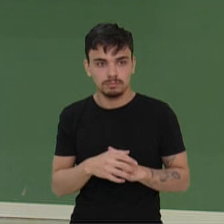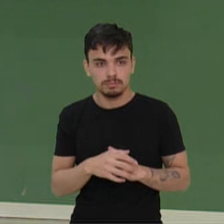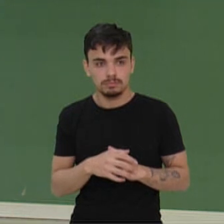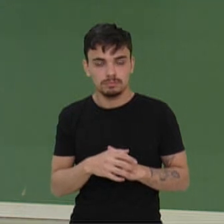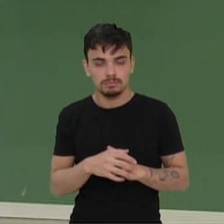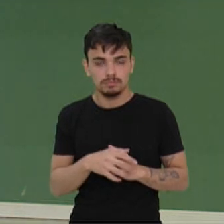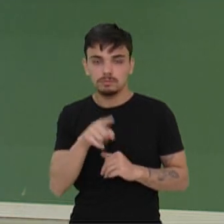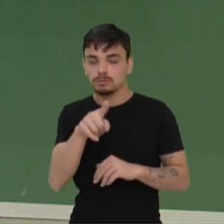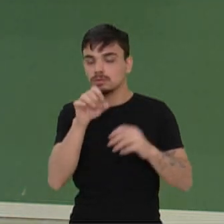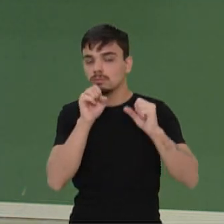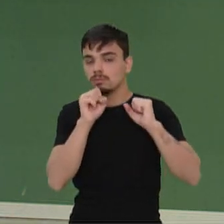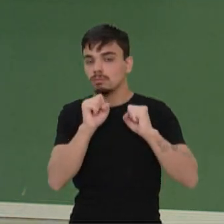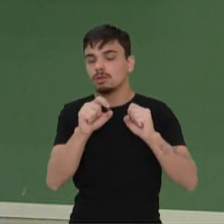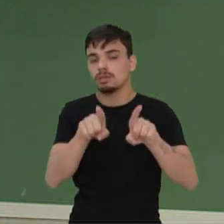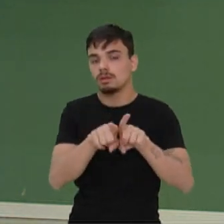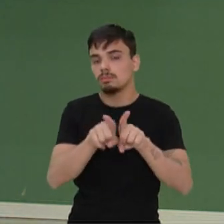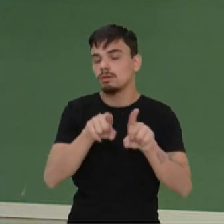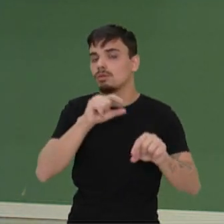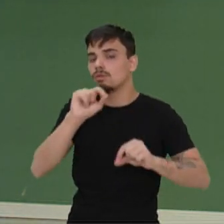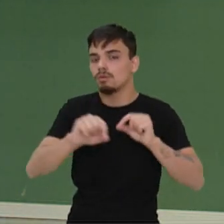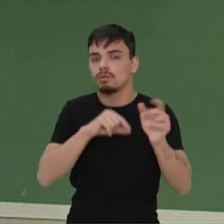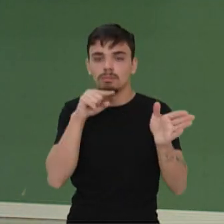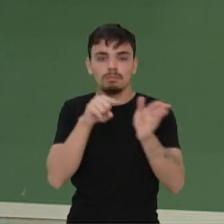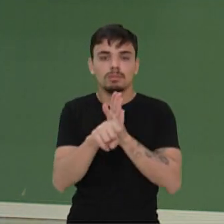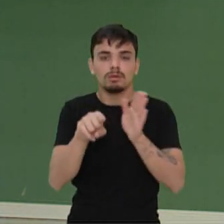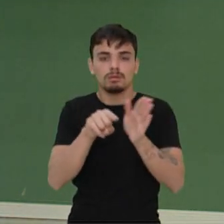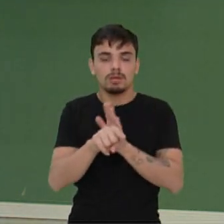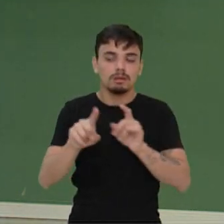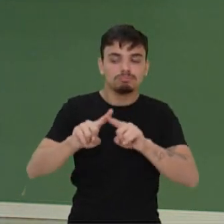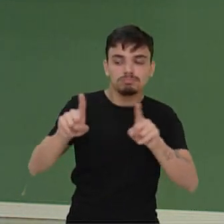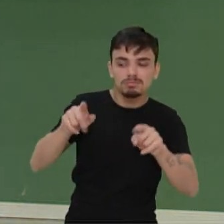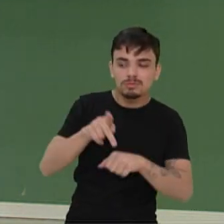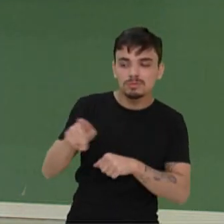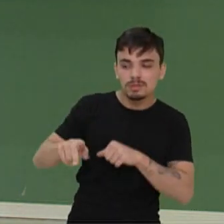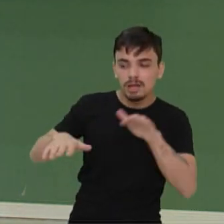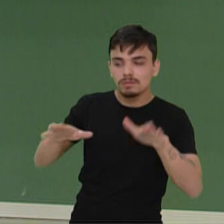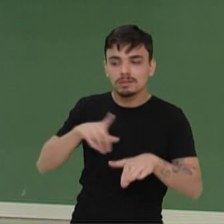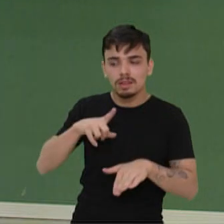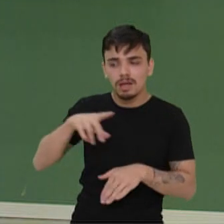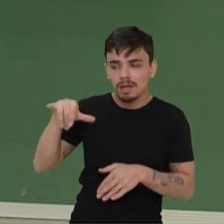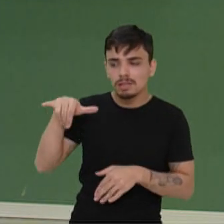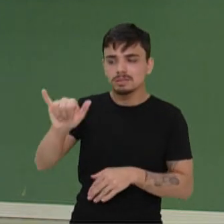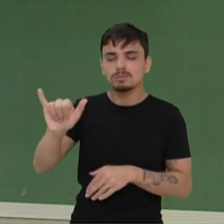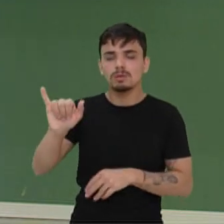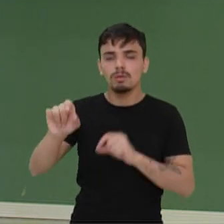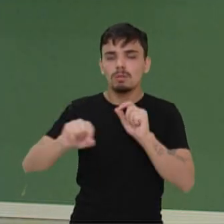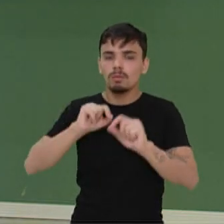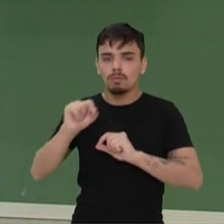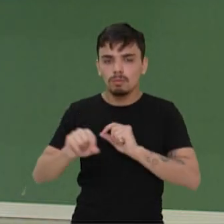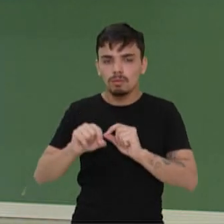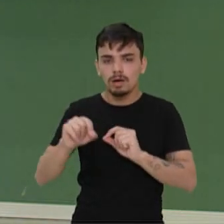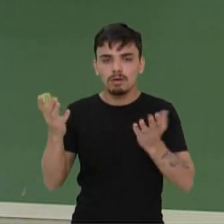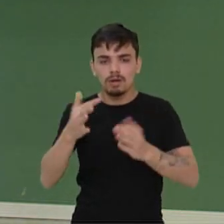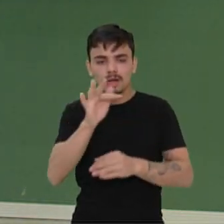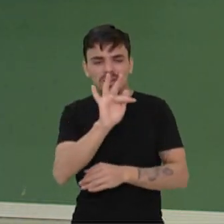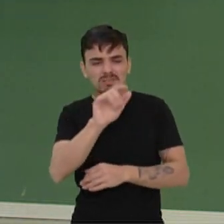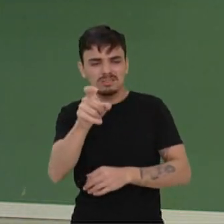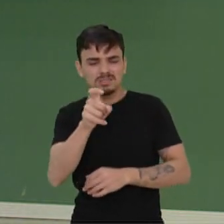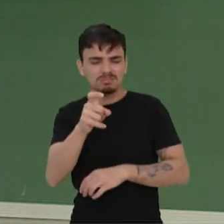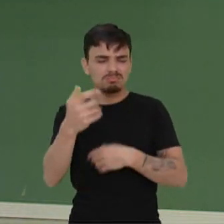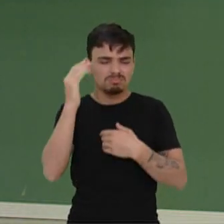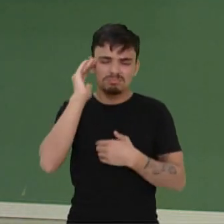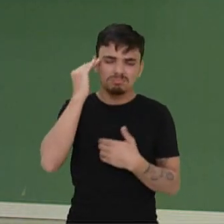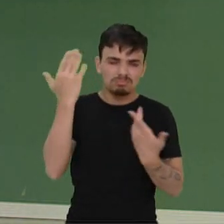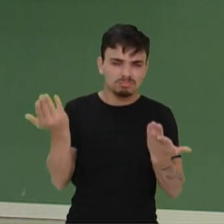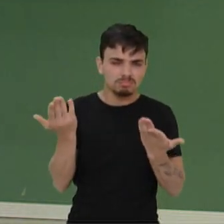c. Você pode até perguntar o seguinte, mas professor, às vezes aqui aparece um y, aí agora está um f e o x ali, né, aqui